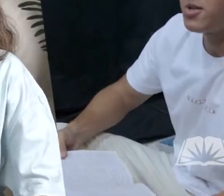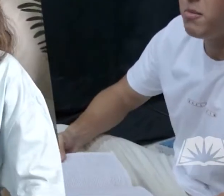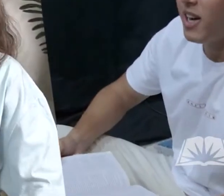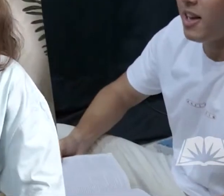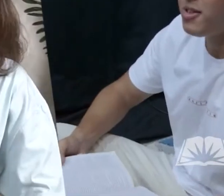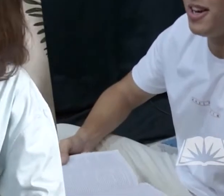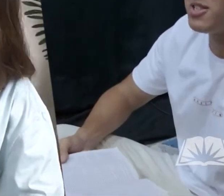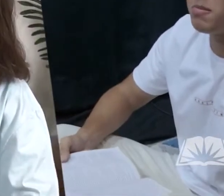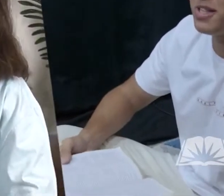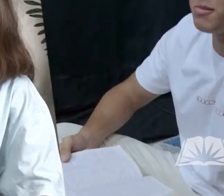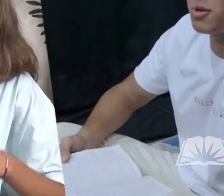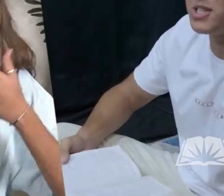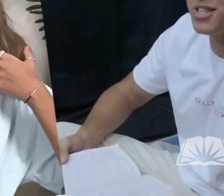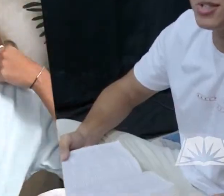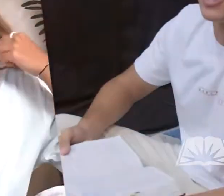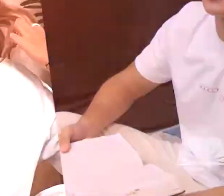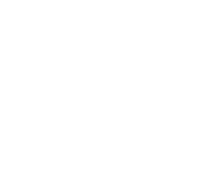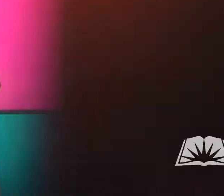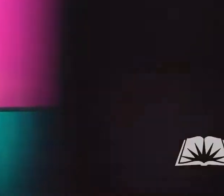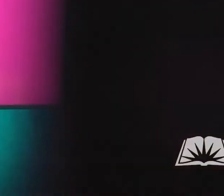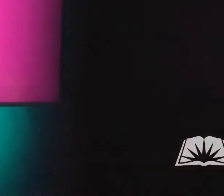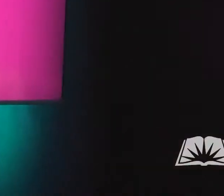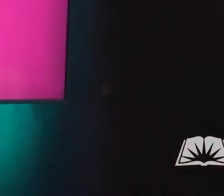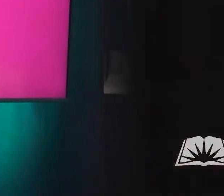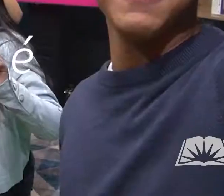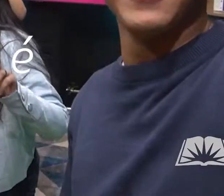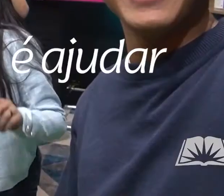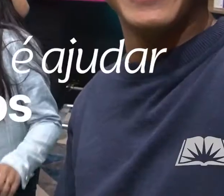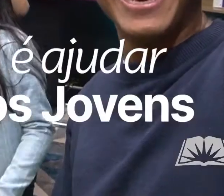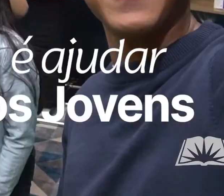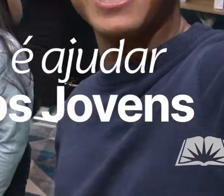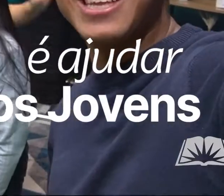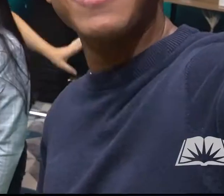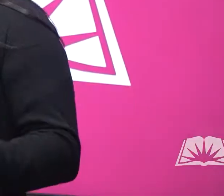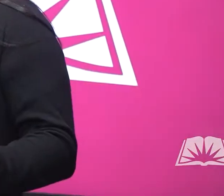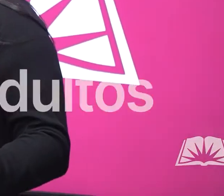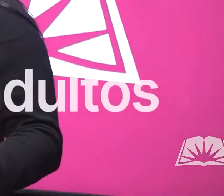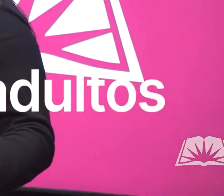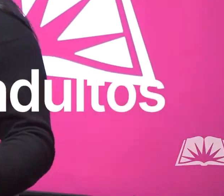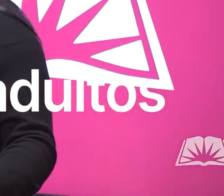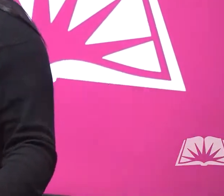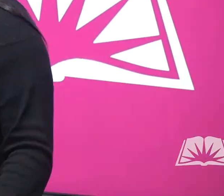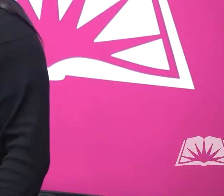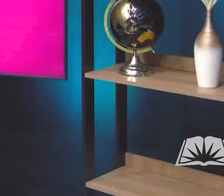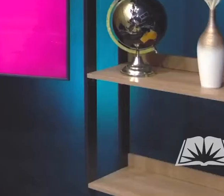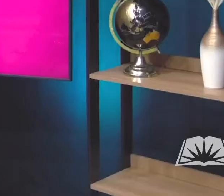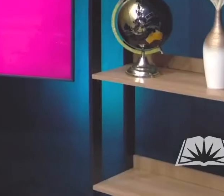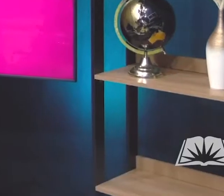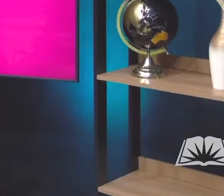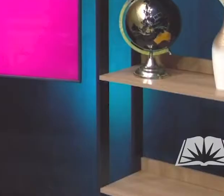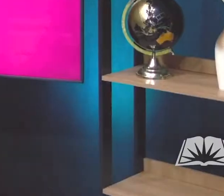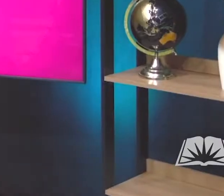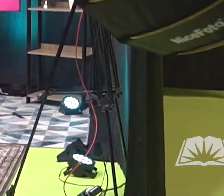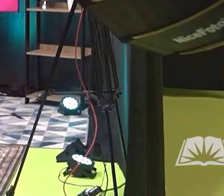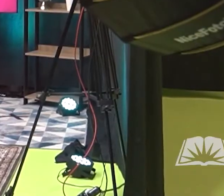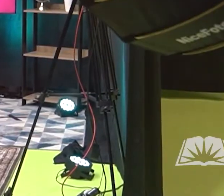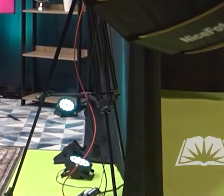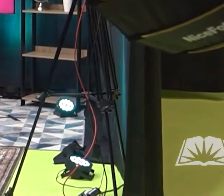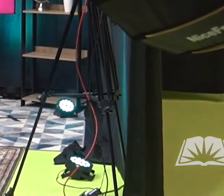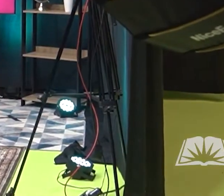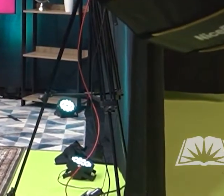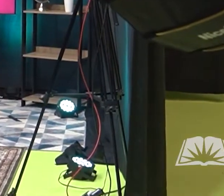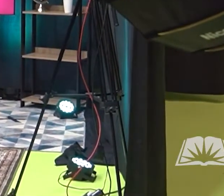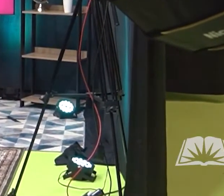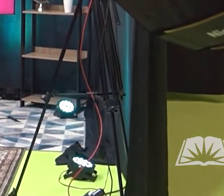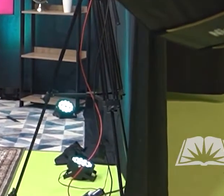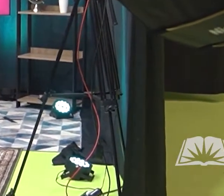Você sabe qual é o propósito do seminário do Instituto? Nosso propósito é ajudar os jovens e os jovens adultos a aprofundar a conversão deles a Jesus